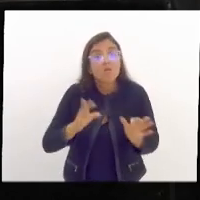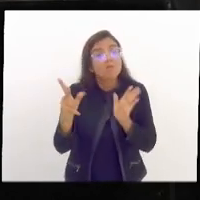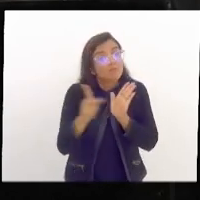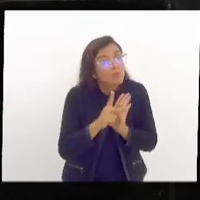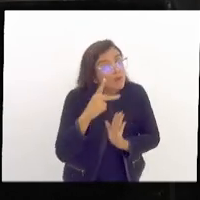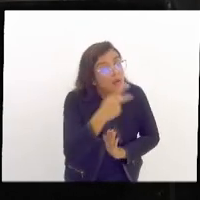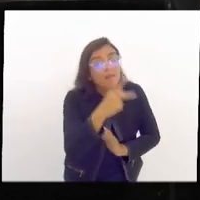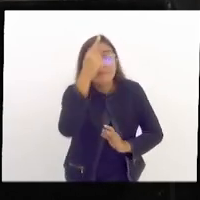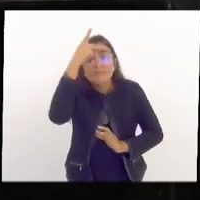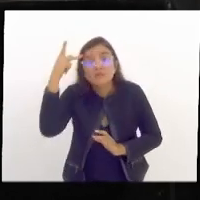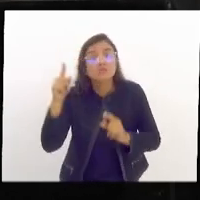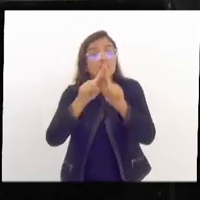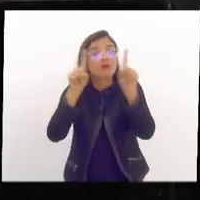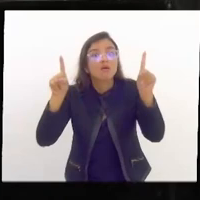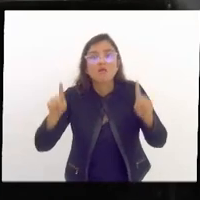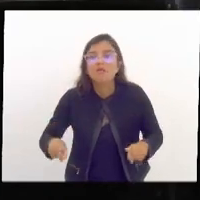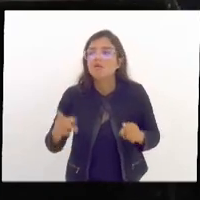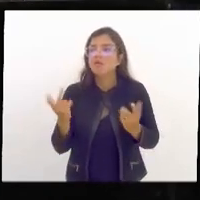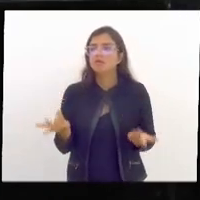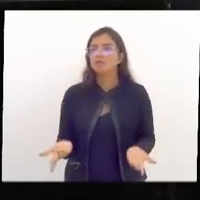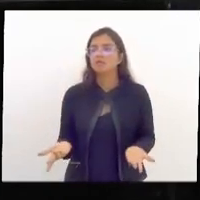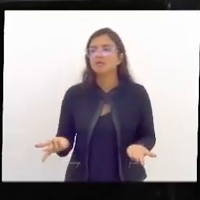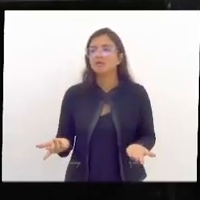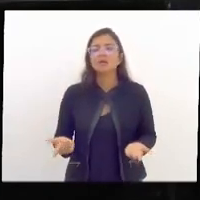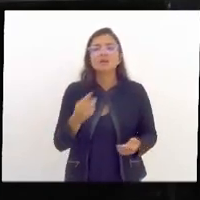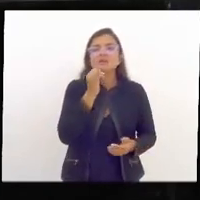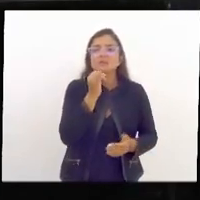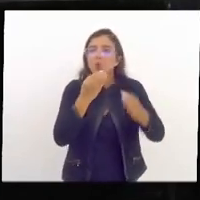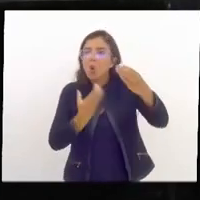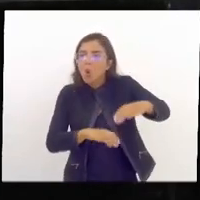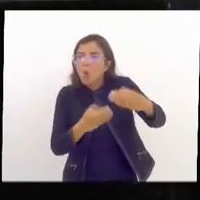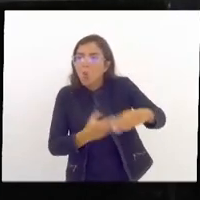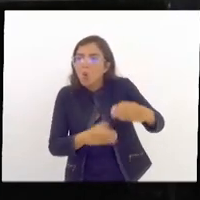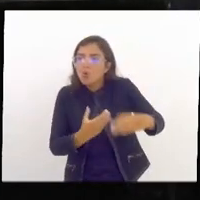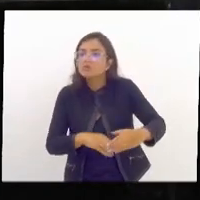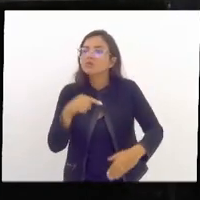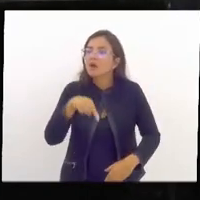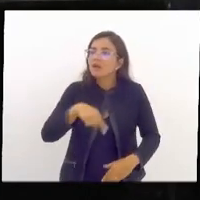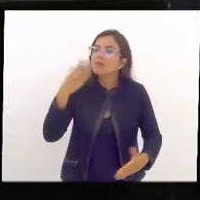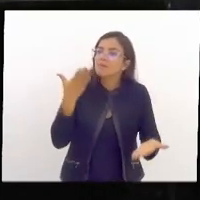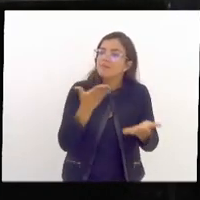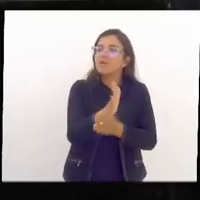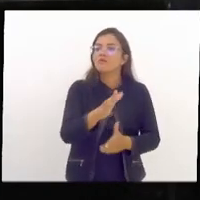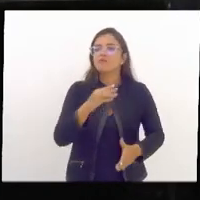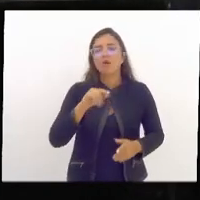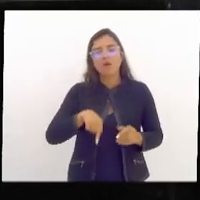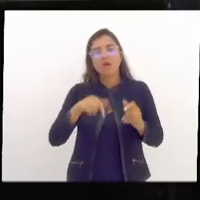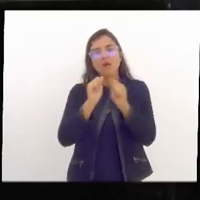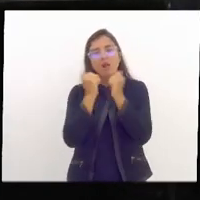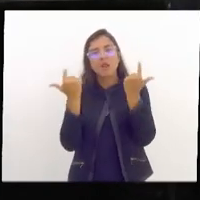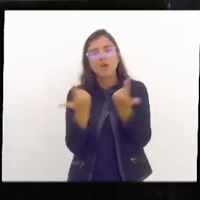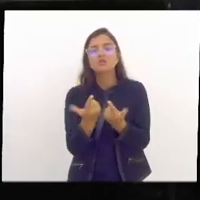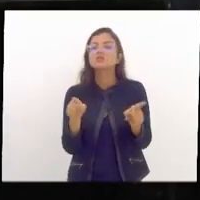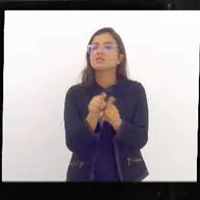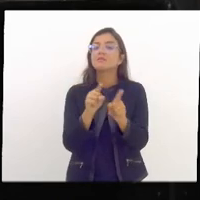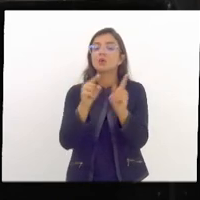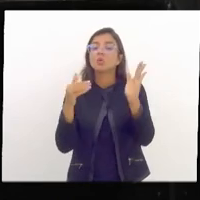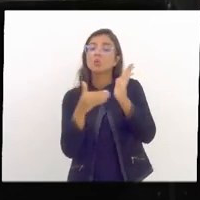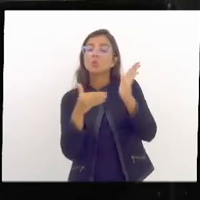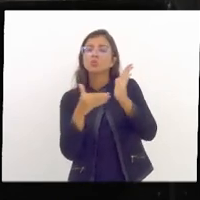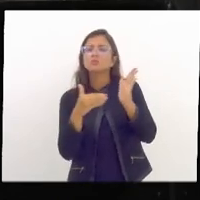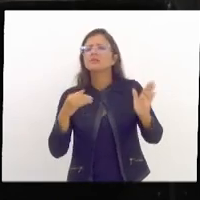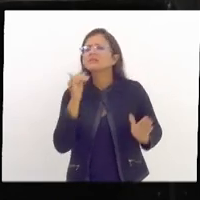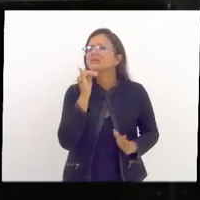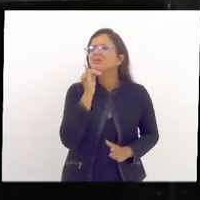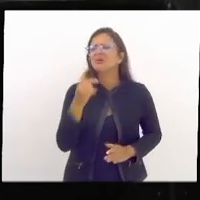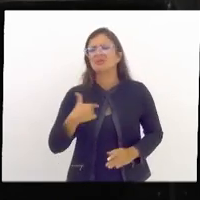servidores que são concursados desta casa. E, por último, né, não vejo possibilidade.